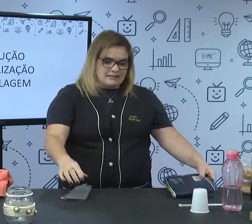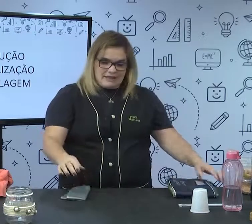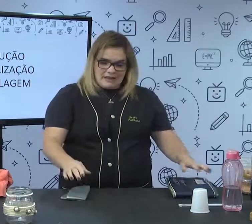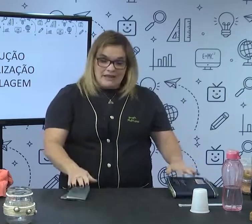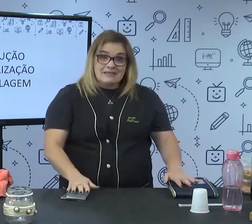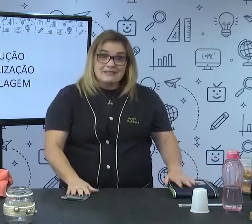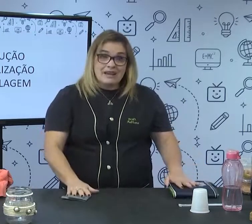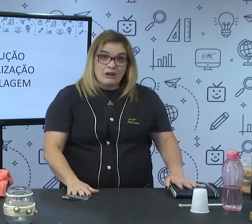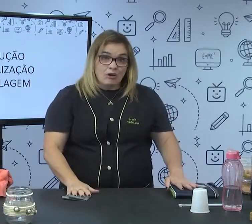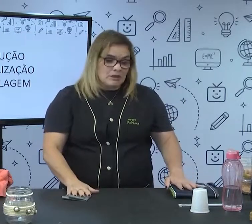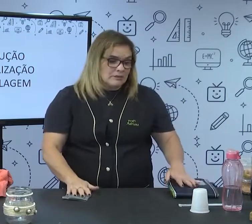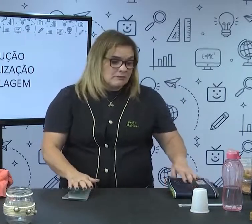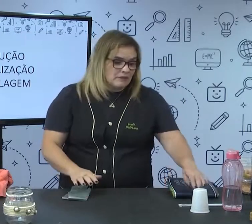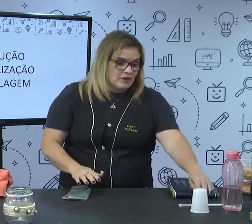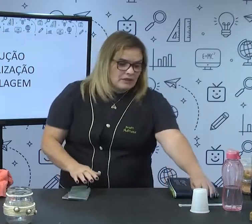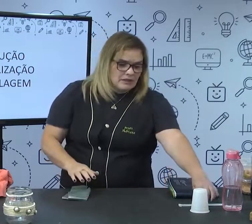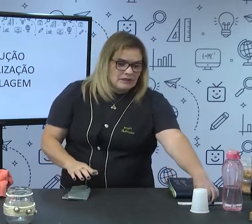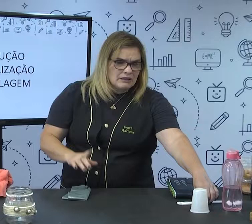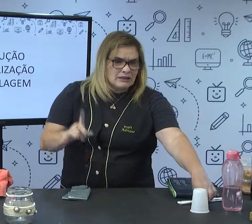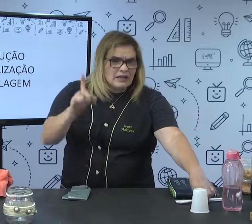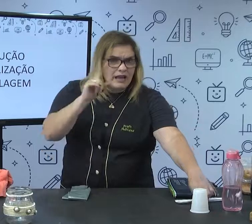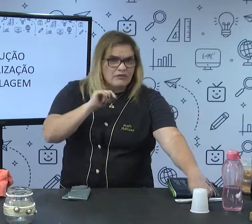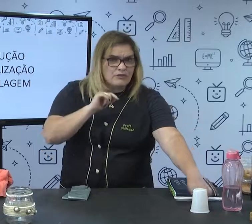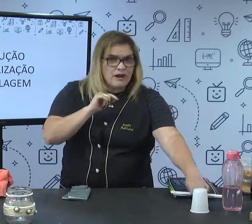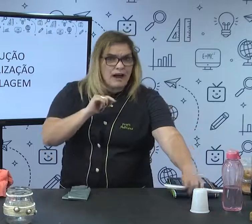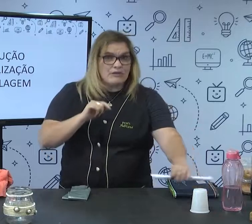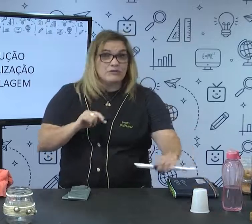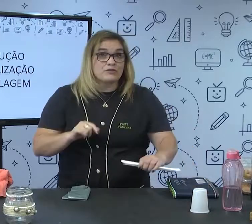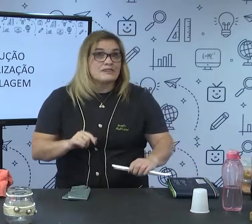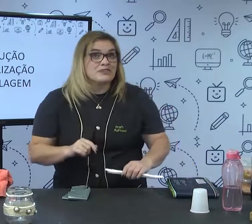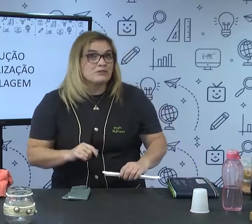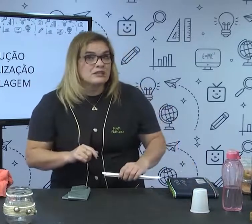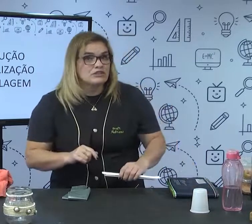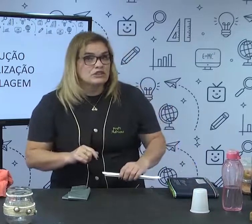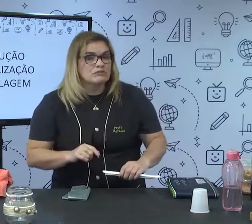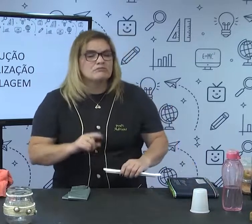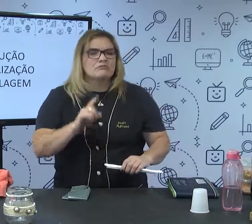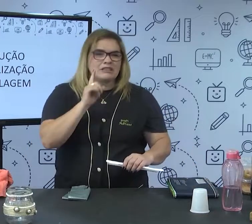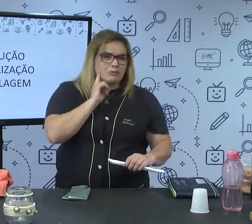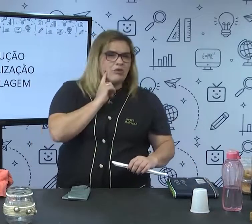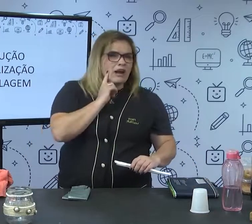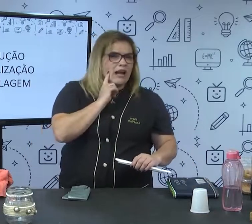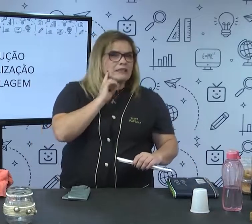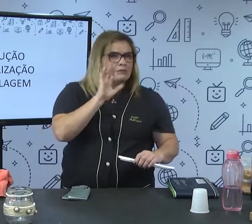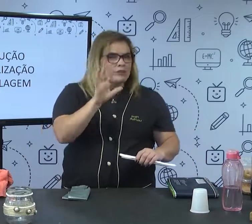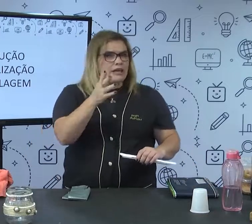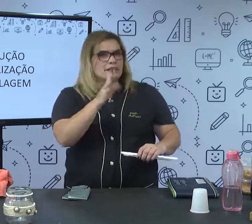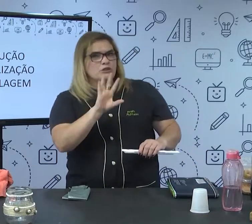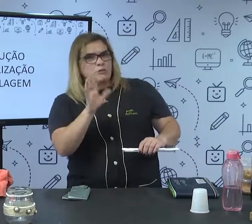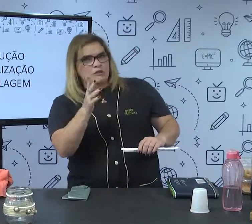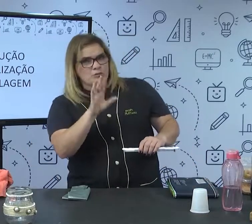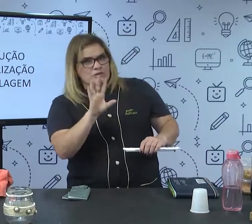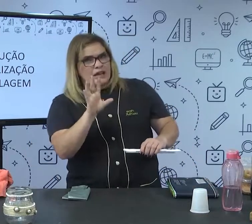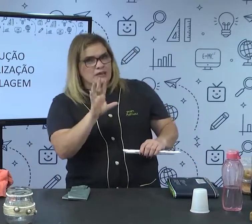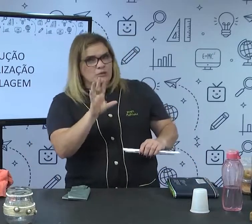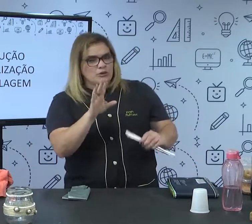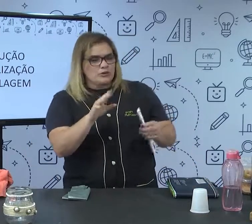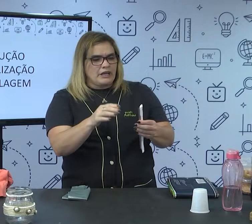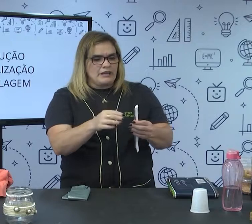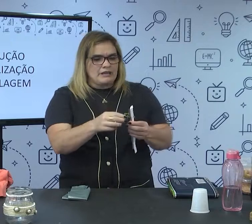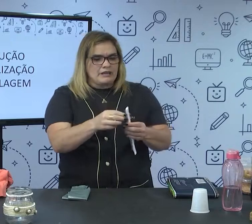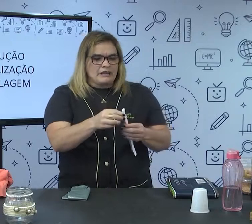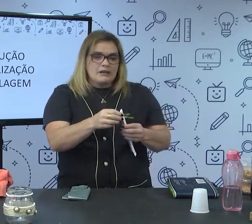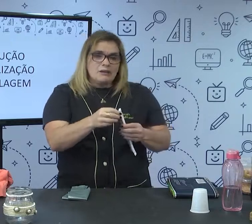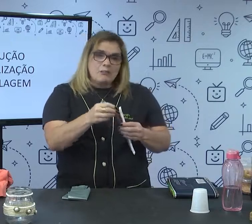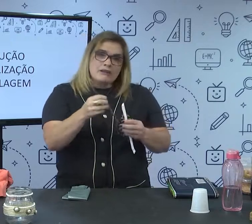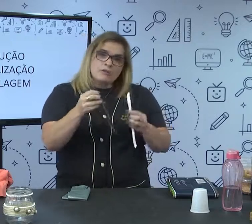fazer esta sacola. Vou fazer um lanche. Vai demorar ainda, porque ainda não podemos sair muito,